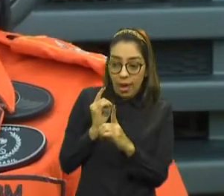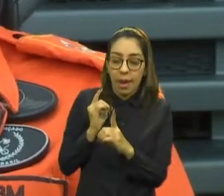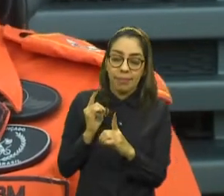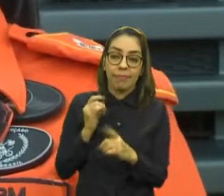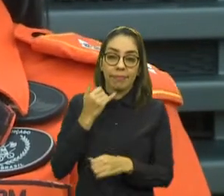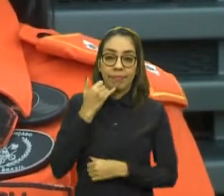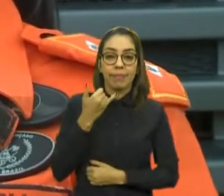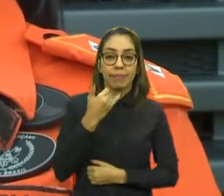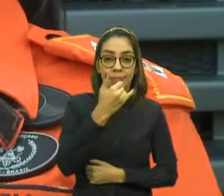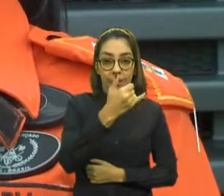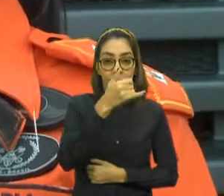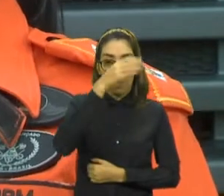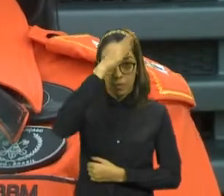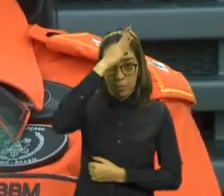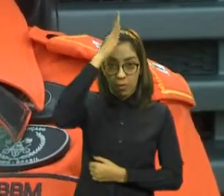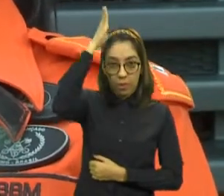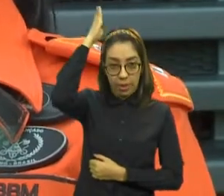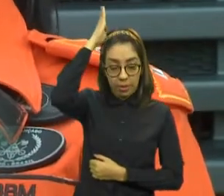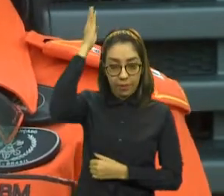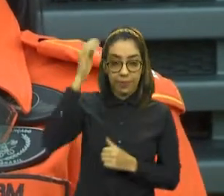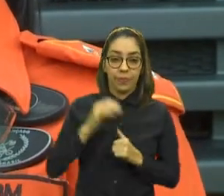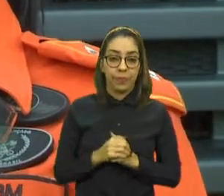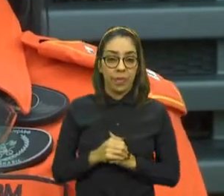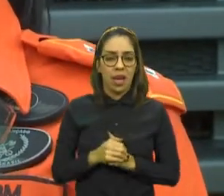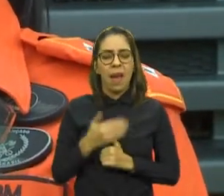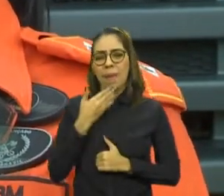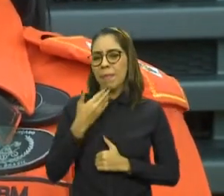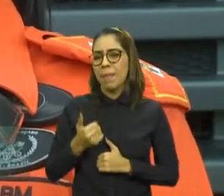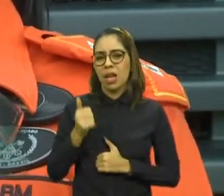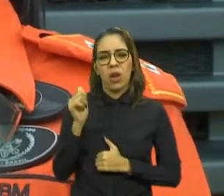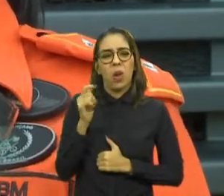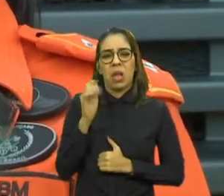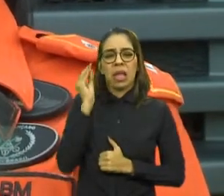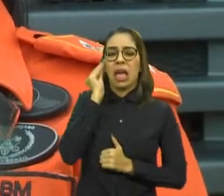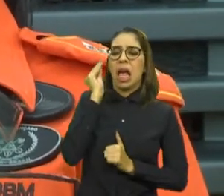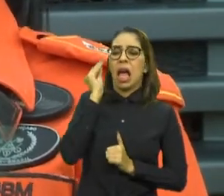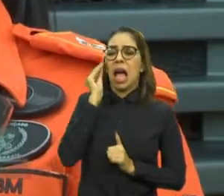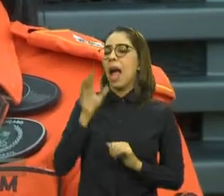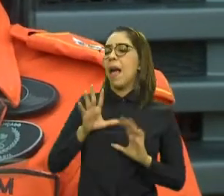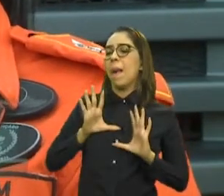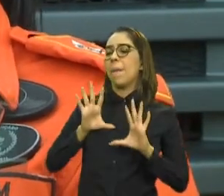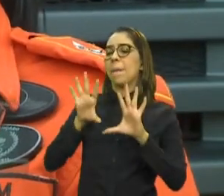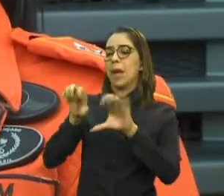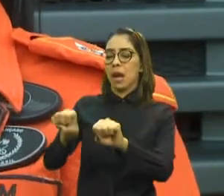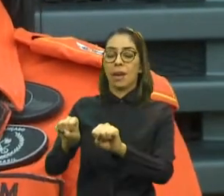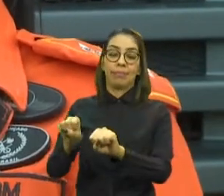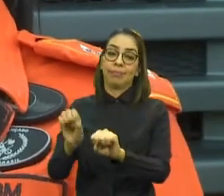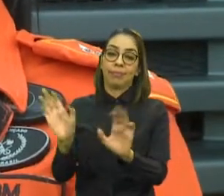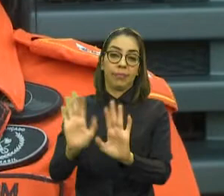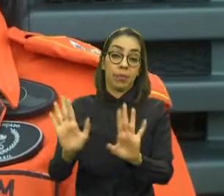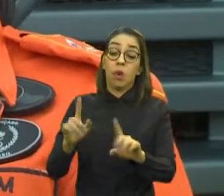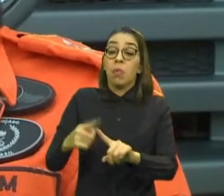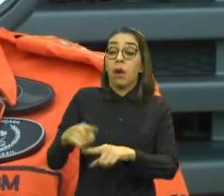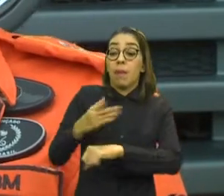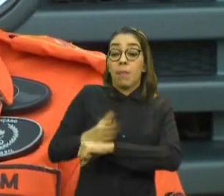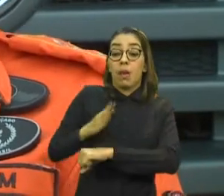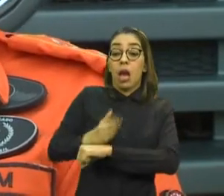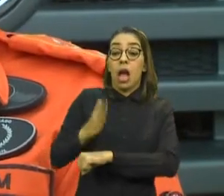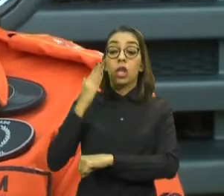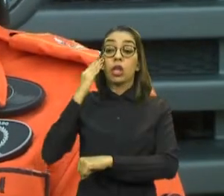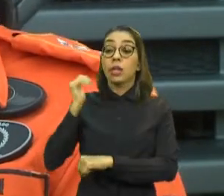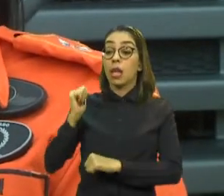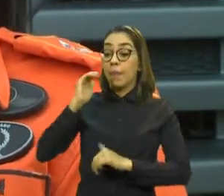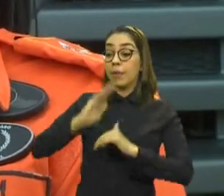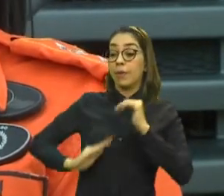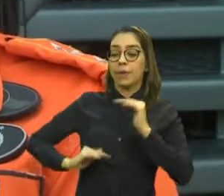não tentar capturá-la, para não ser uma vítima de um ataque desse animal, né, caso você não tenha treinamento para isso. Então, o que é que você